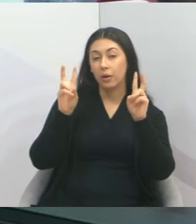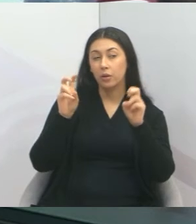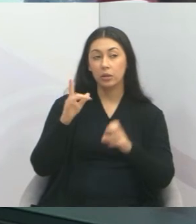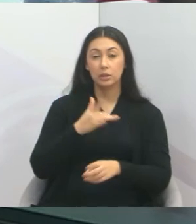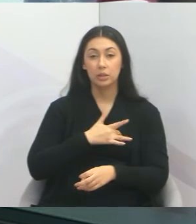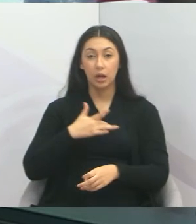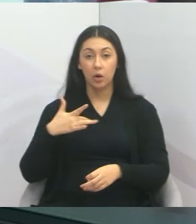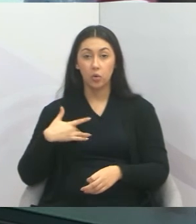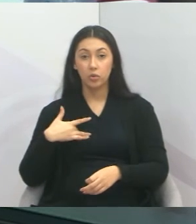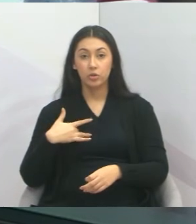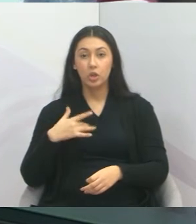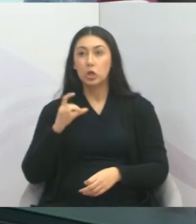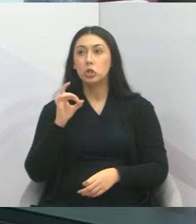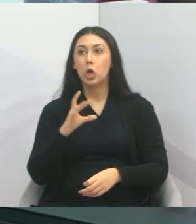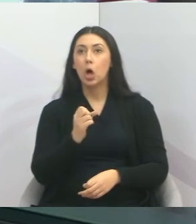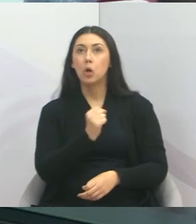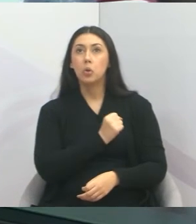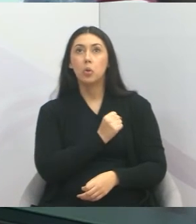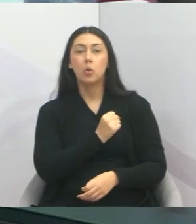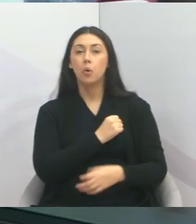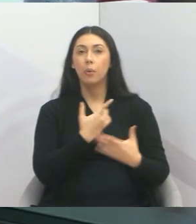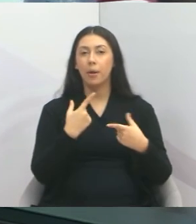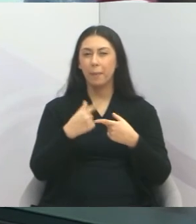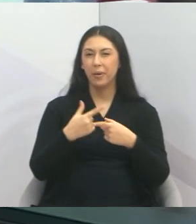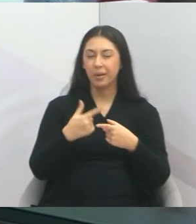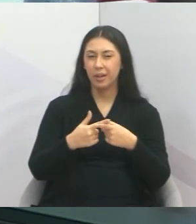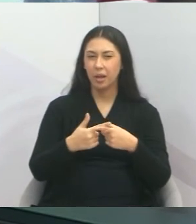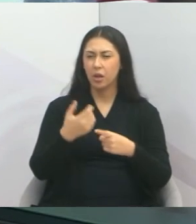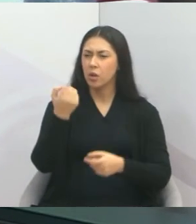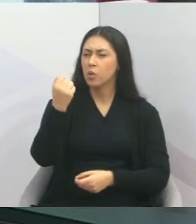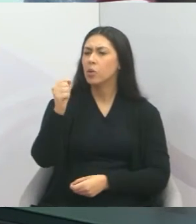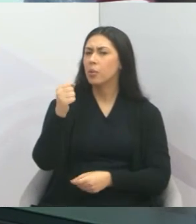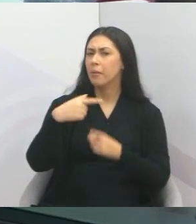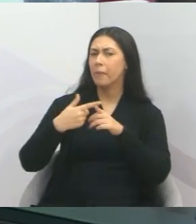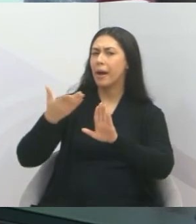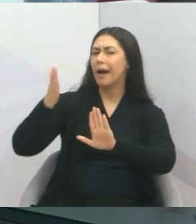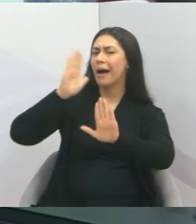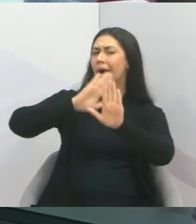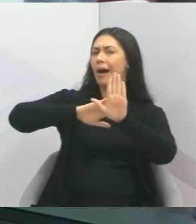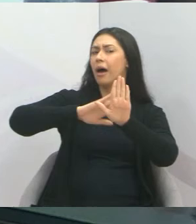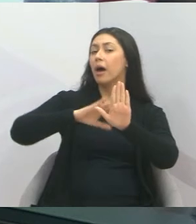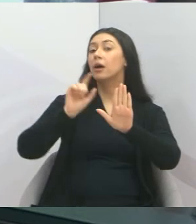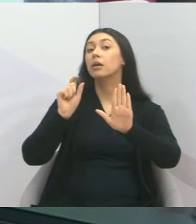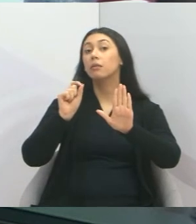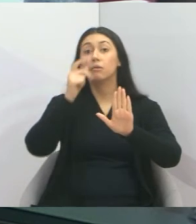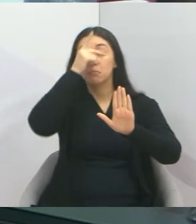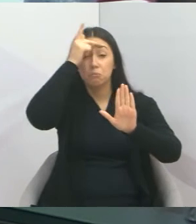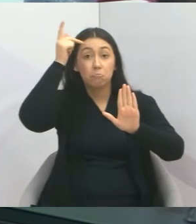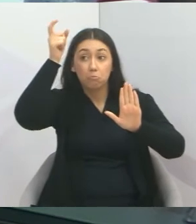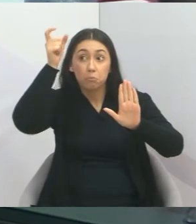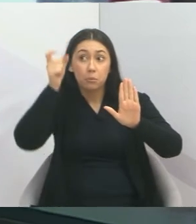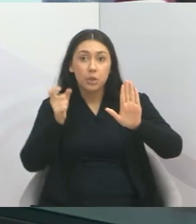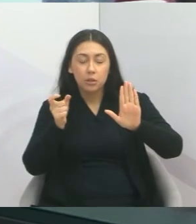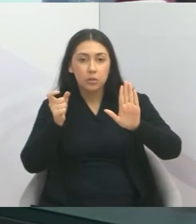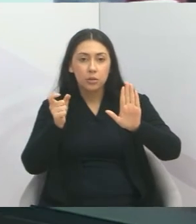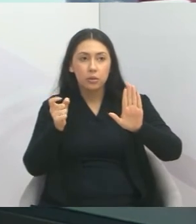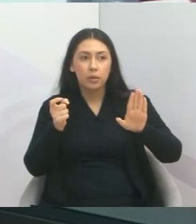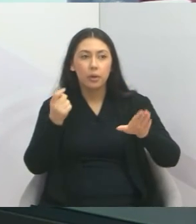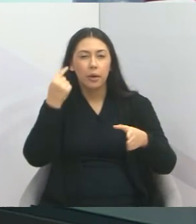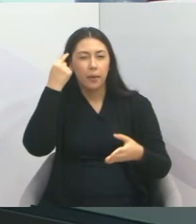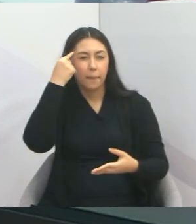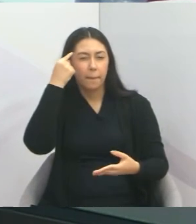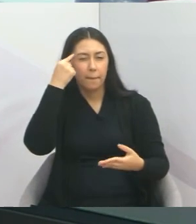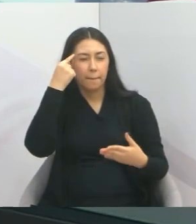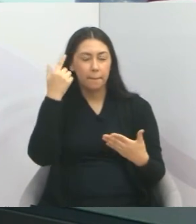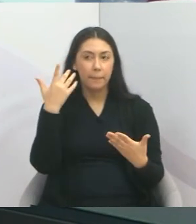Se falar em números porque atrás dos números estão as pessoas se você imagina